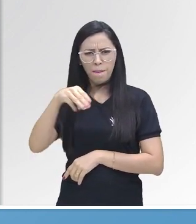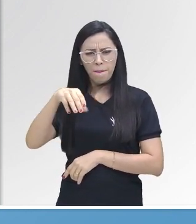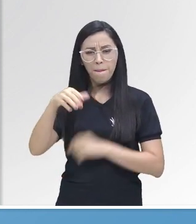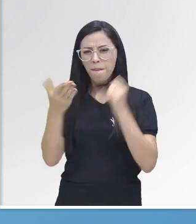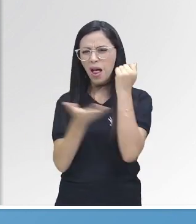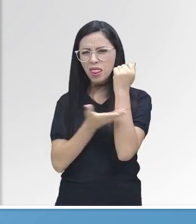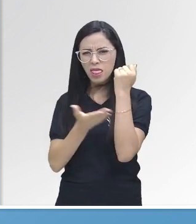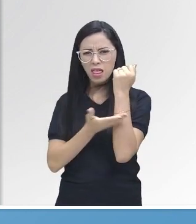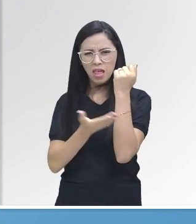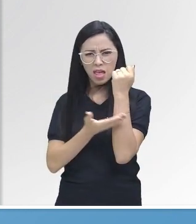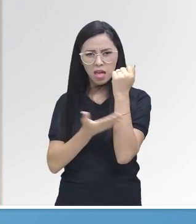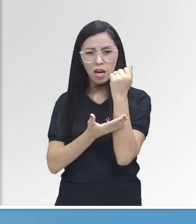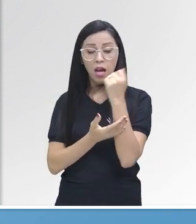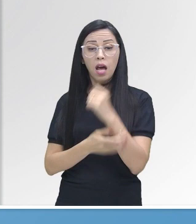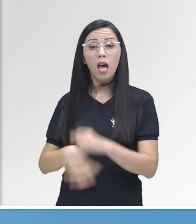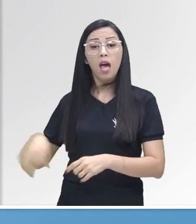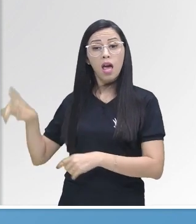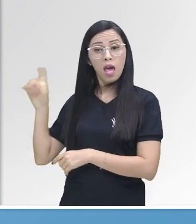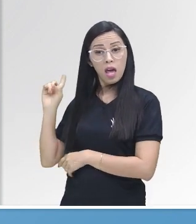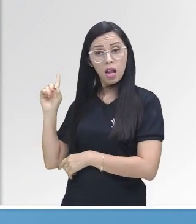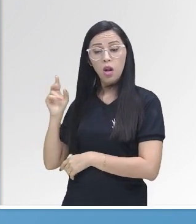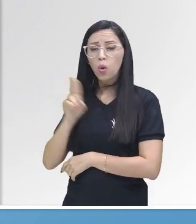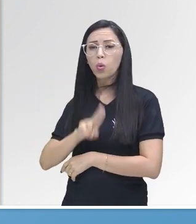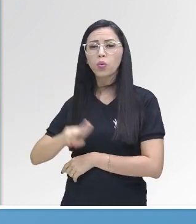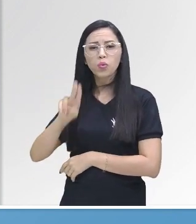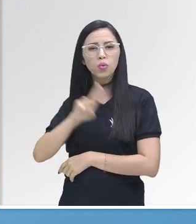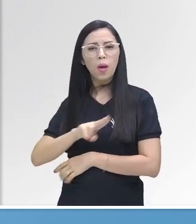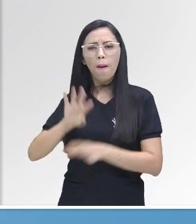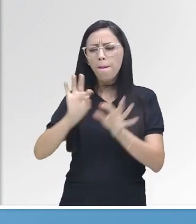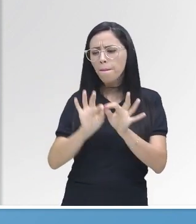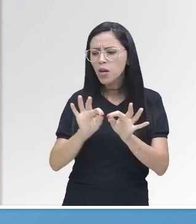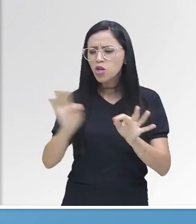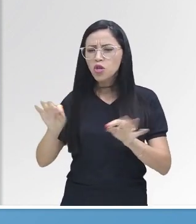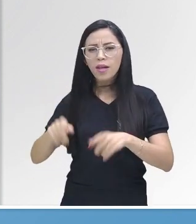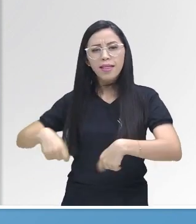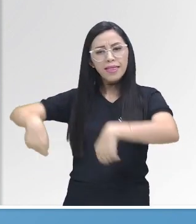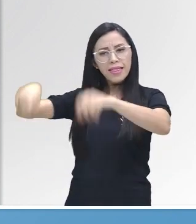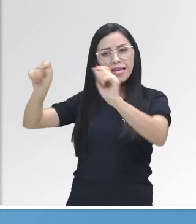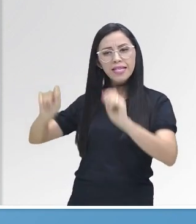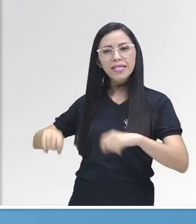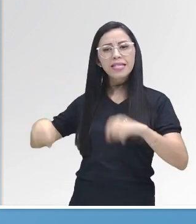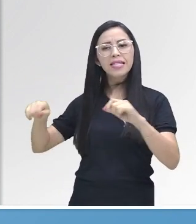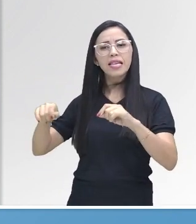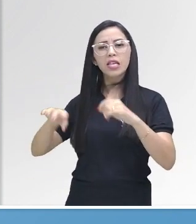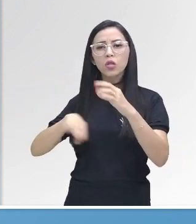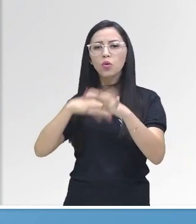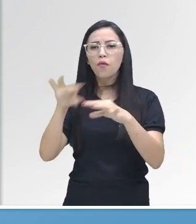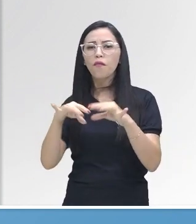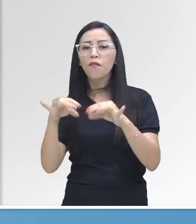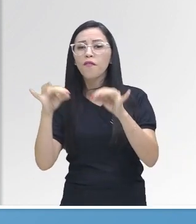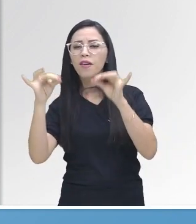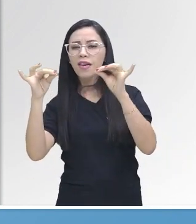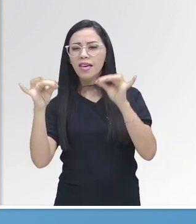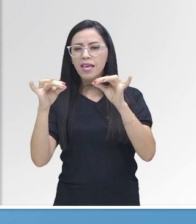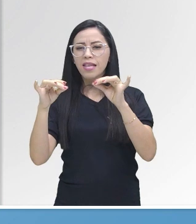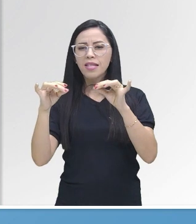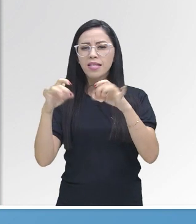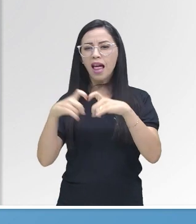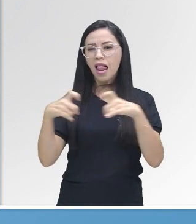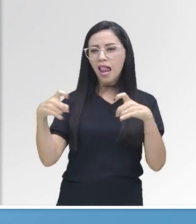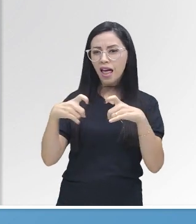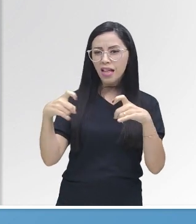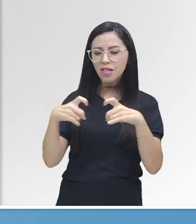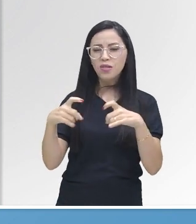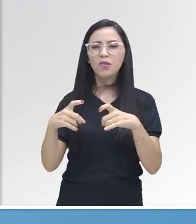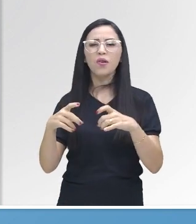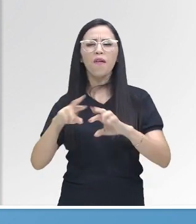bem. O metro de madeira é usado para medir tecidos, rendas, fitas, elástico e etc.